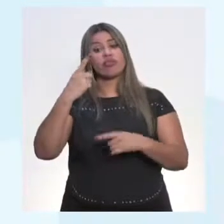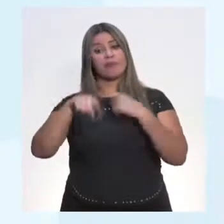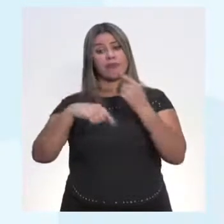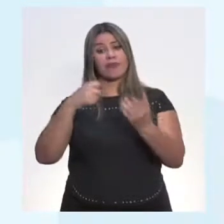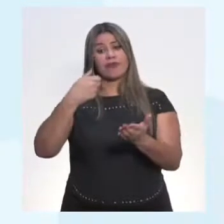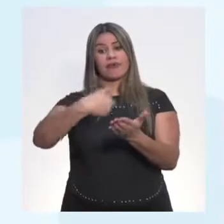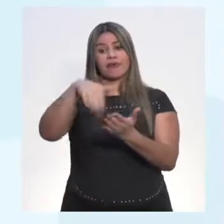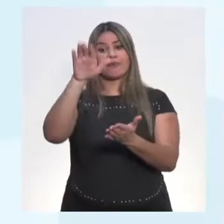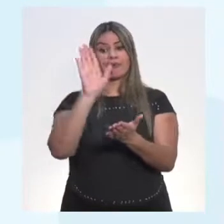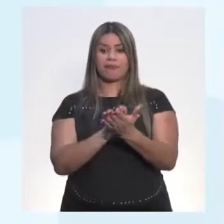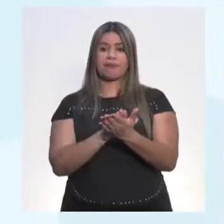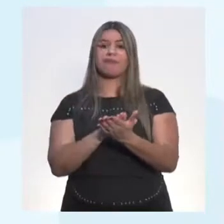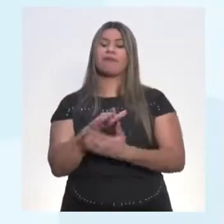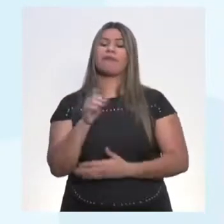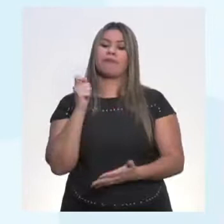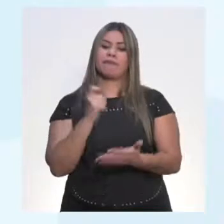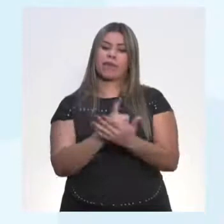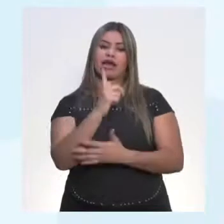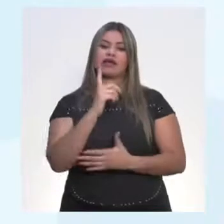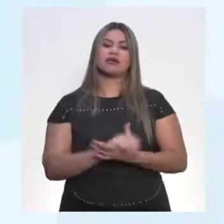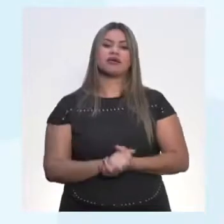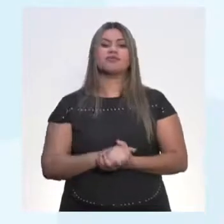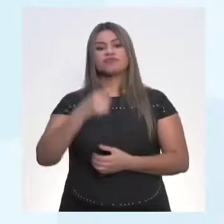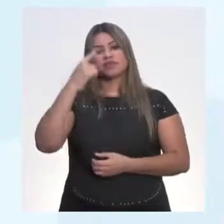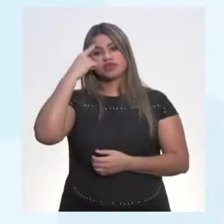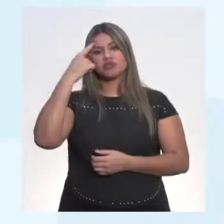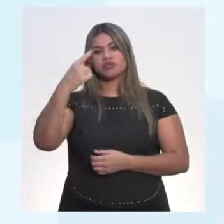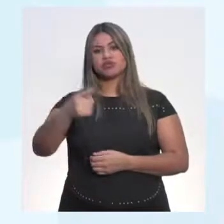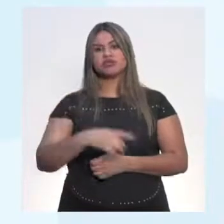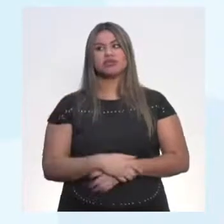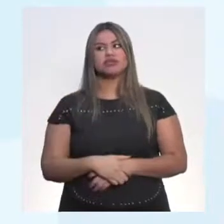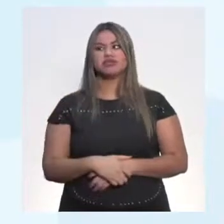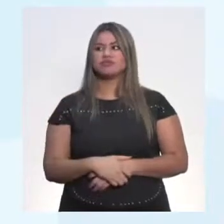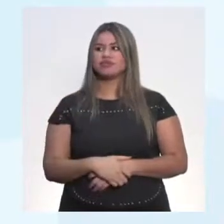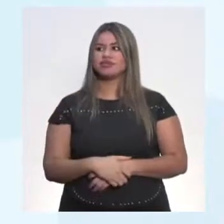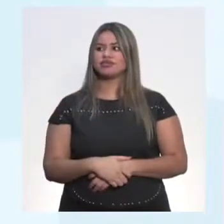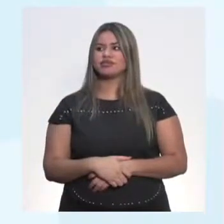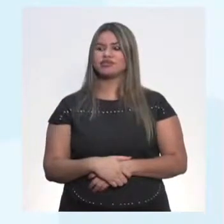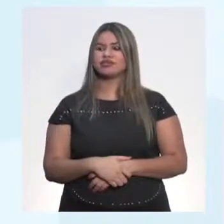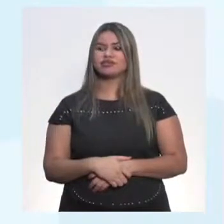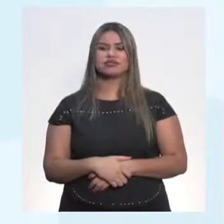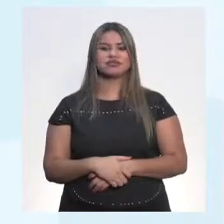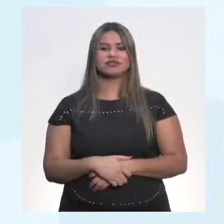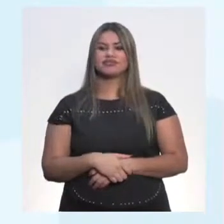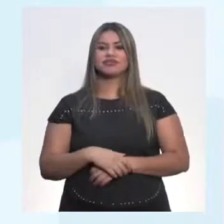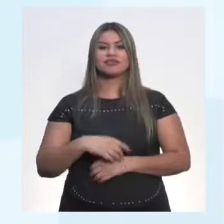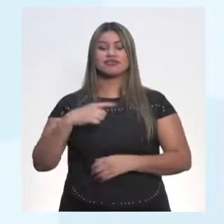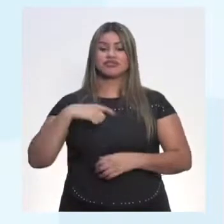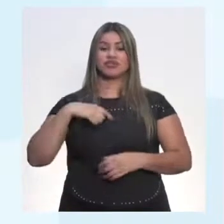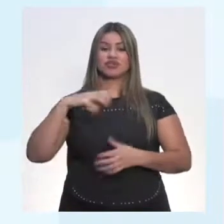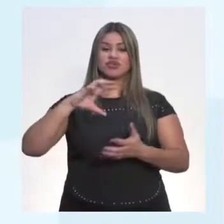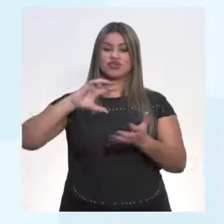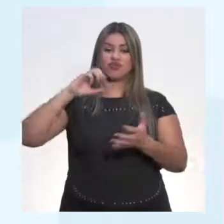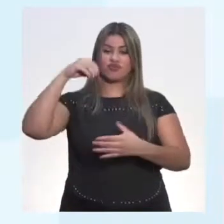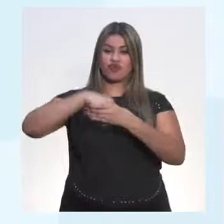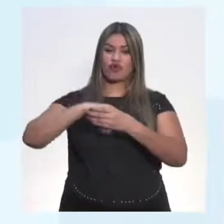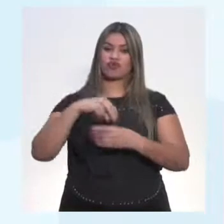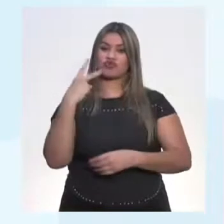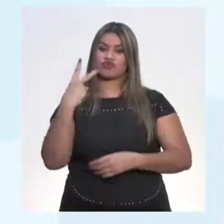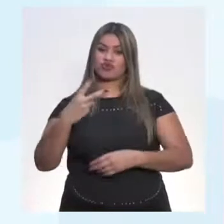nós temos pessoal dentro do sistema eleitoral é duas duas maneiras de